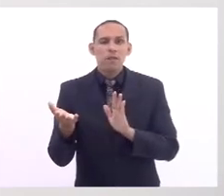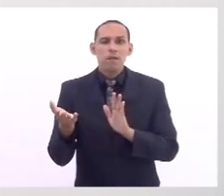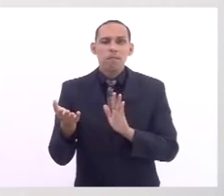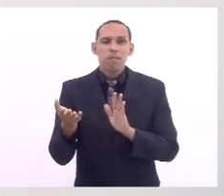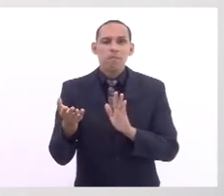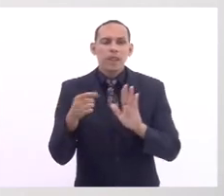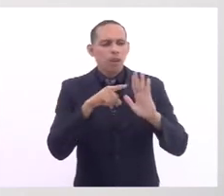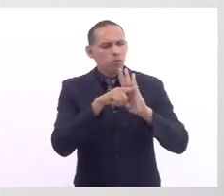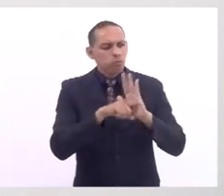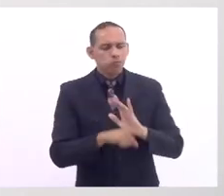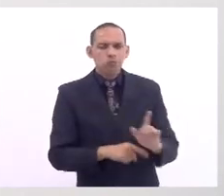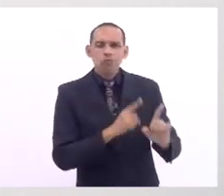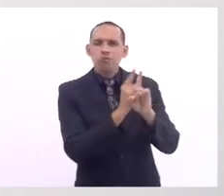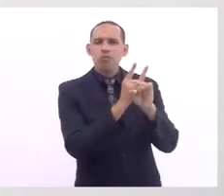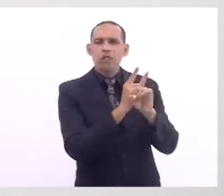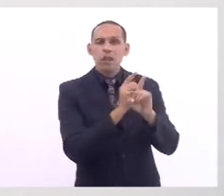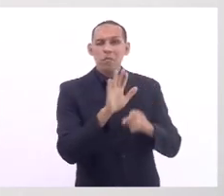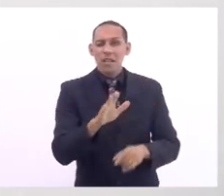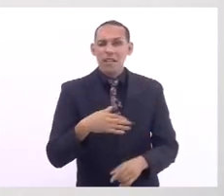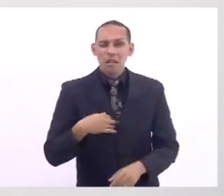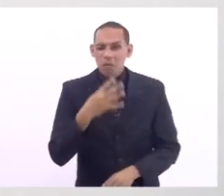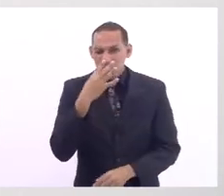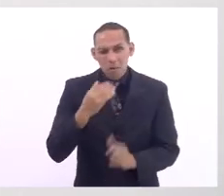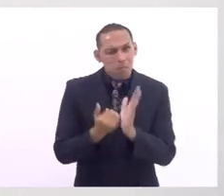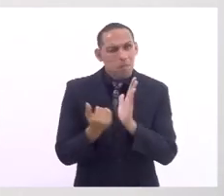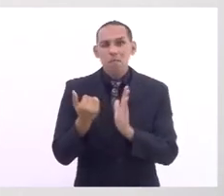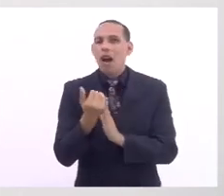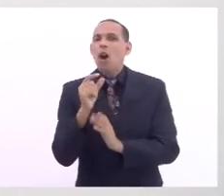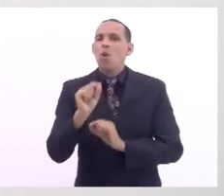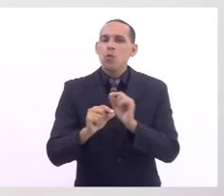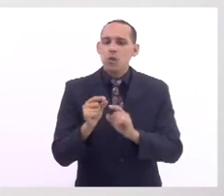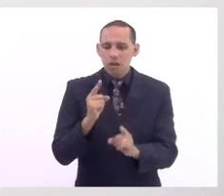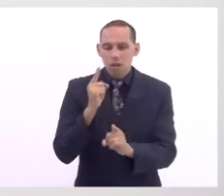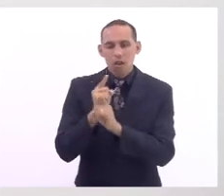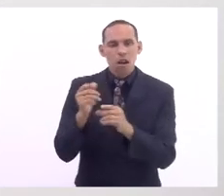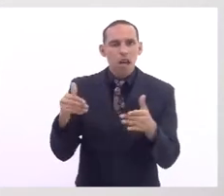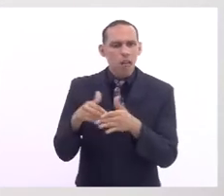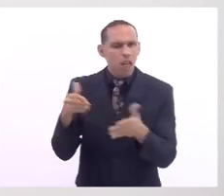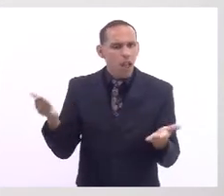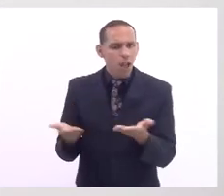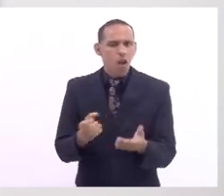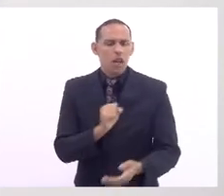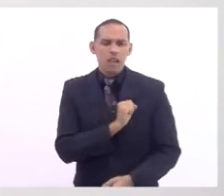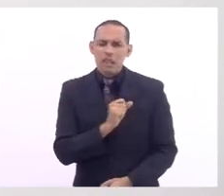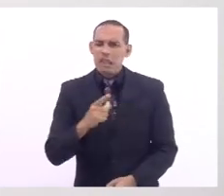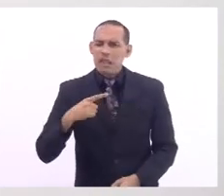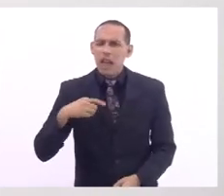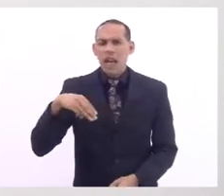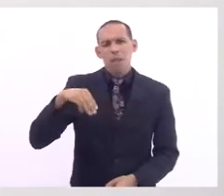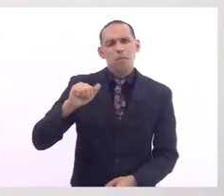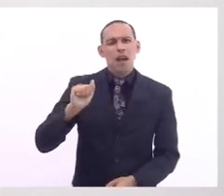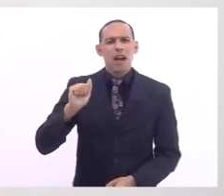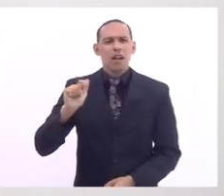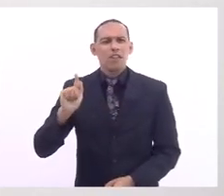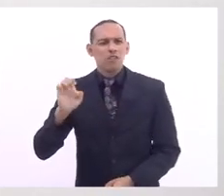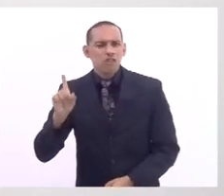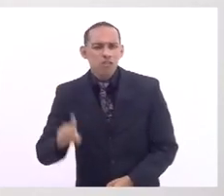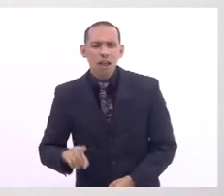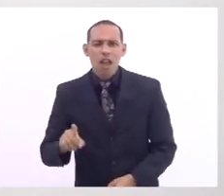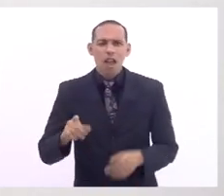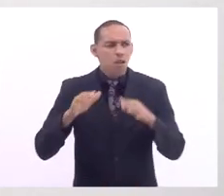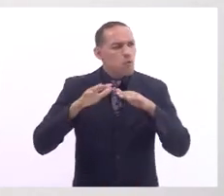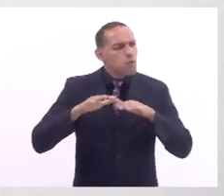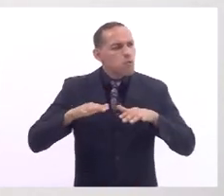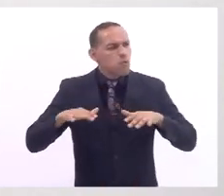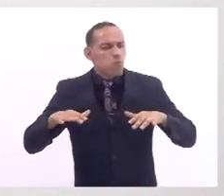Diagnóstico mas o que mais me impressionava sempre nos encontros aí e fomos a São Gonçalo e vamos tomar chá e foi filho rodamos